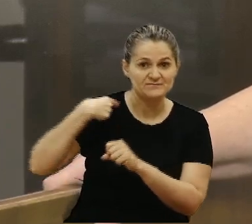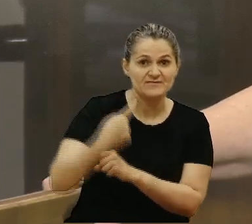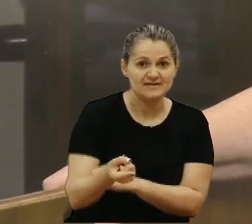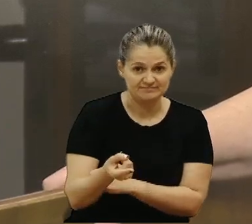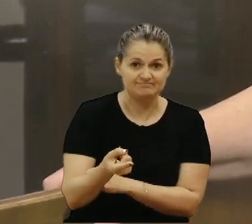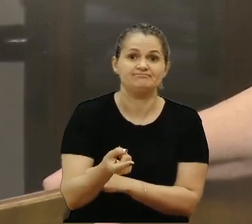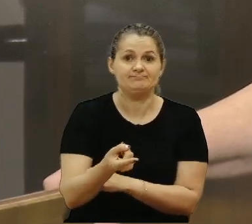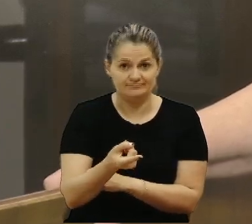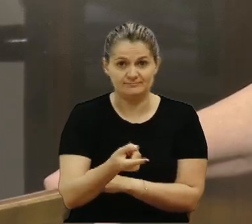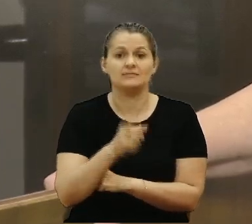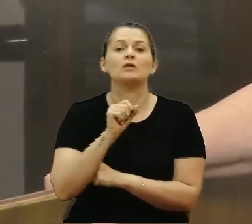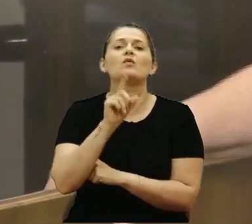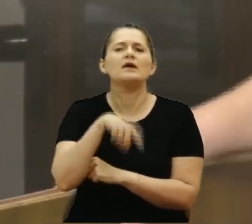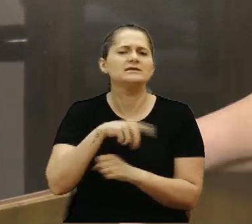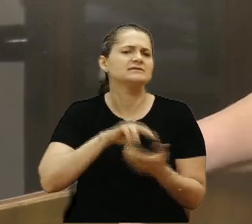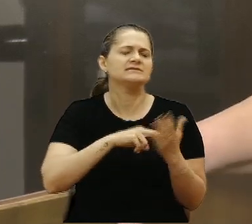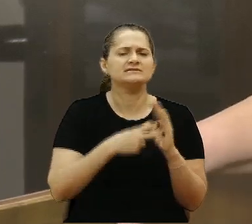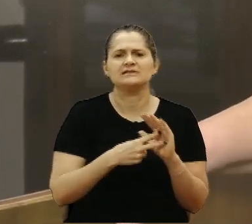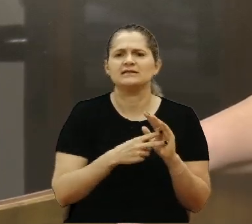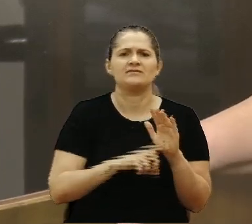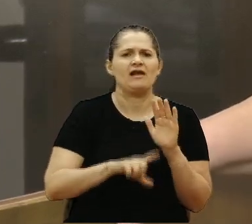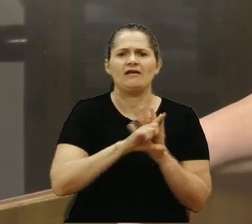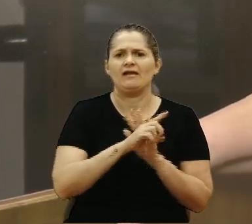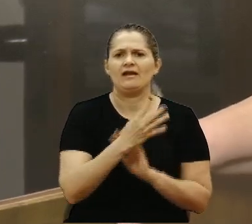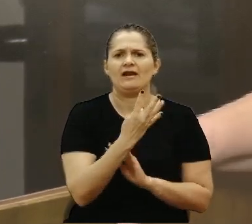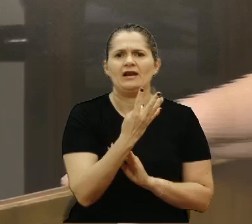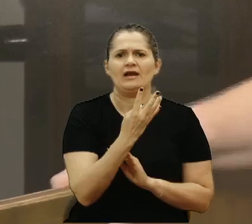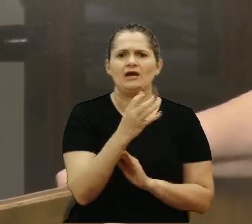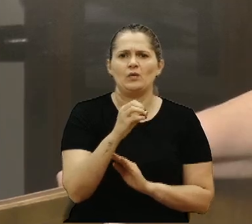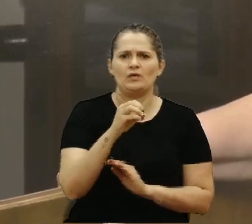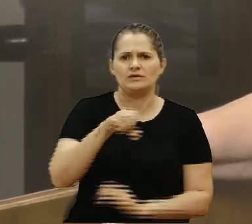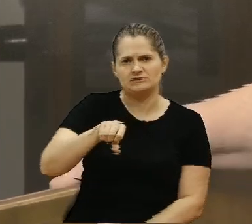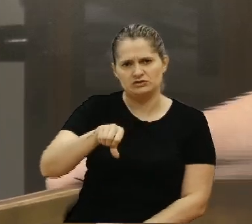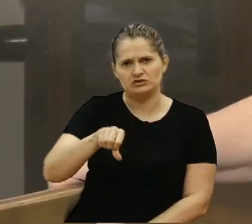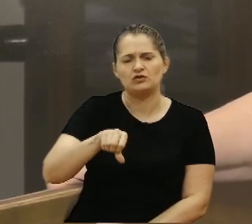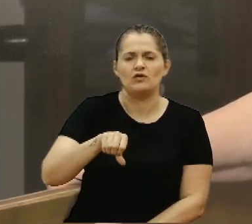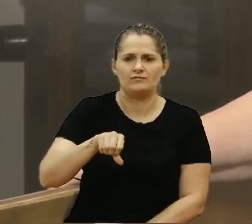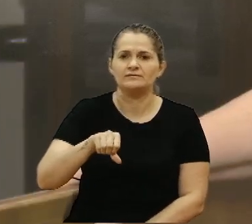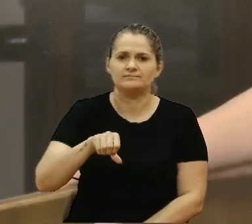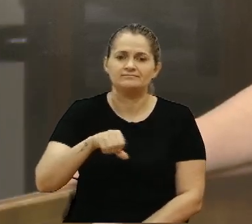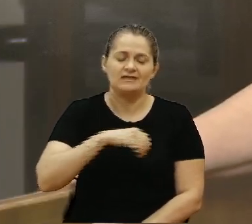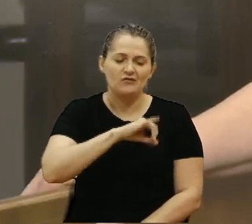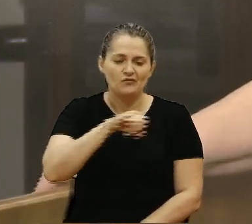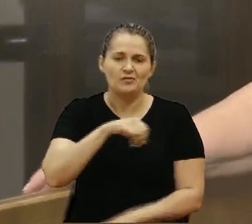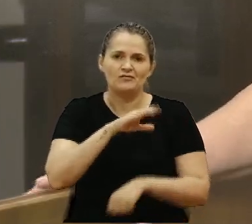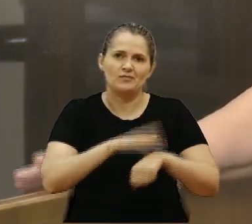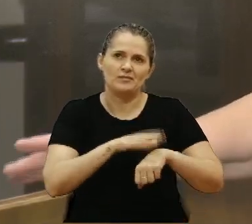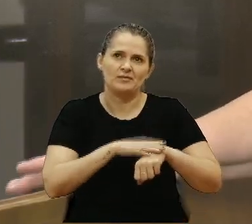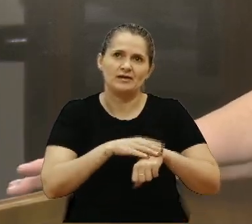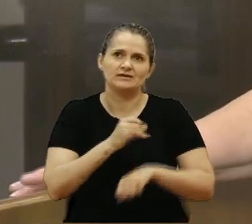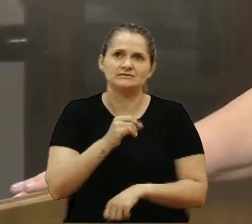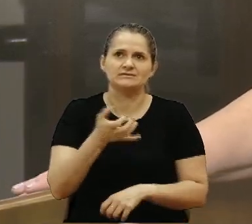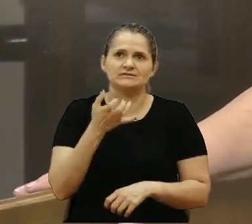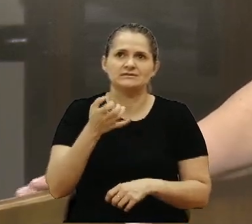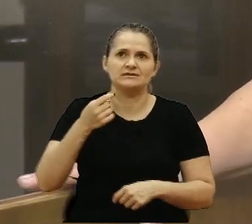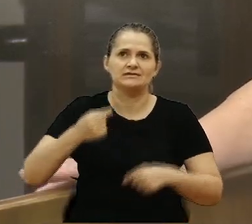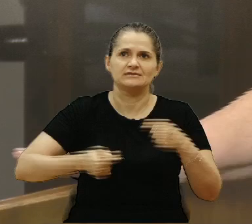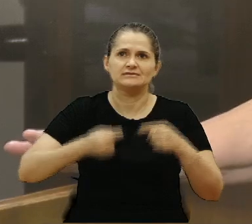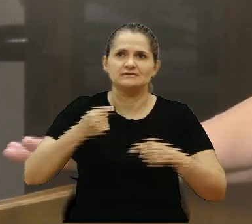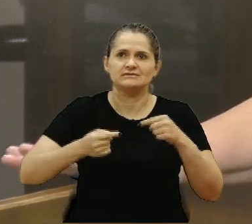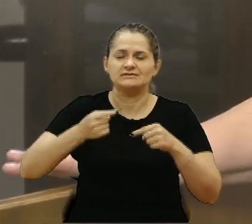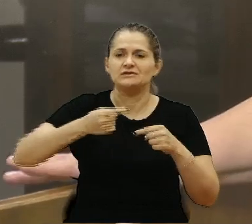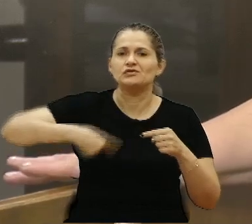Então, o que é a 409? Eu vou aproveitar esse espaço e já vou dizer que quando vierem para casa ou se quiserem discutir,